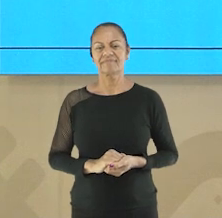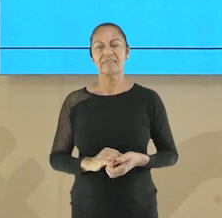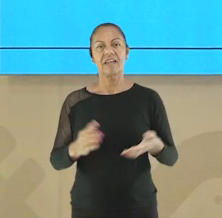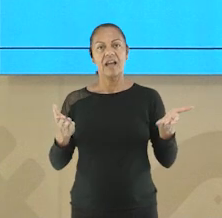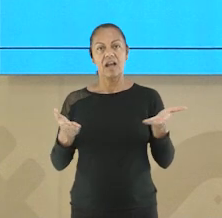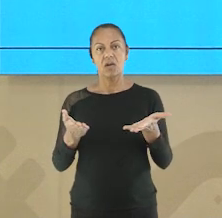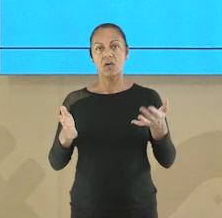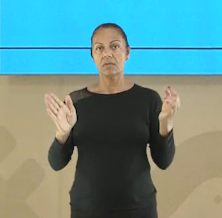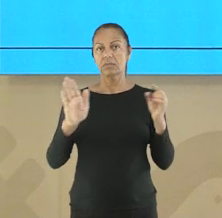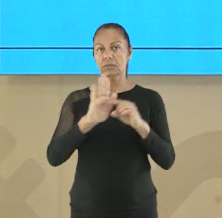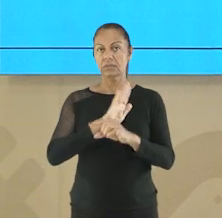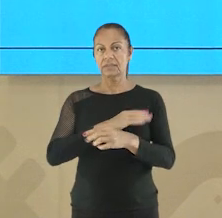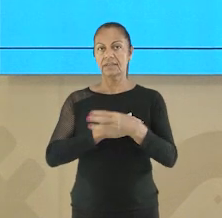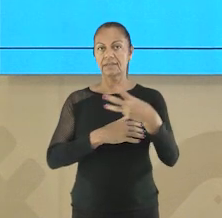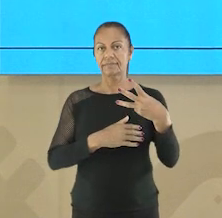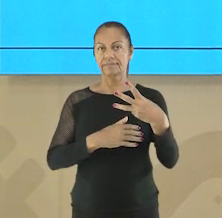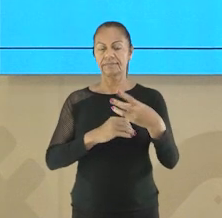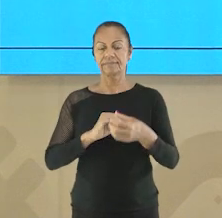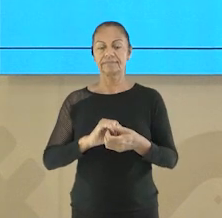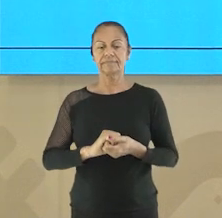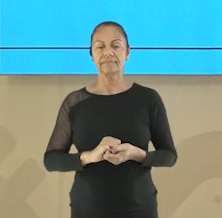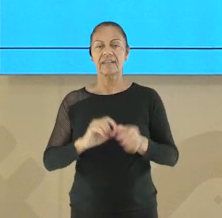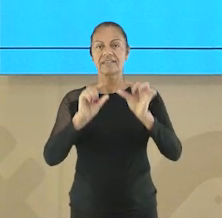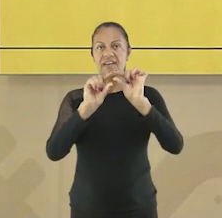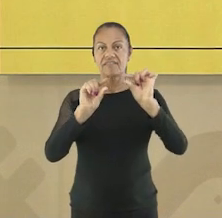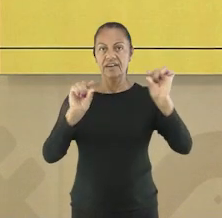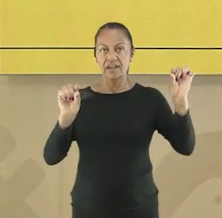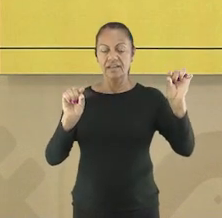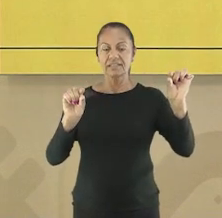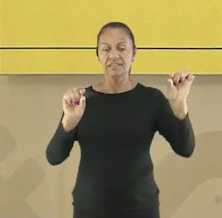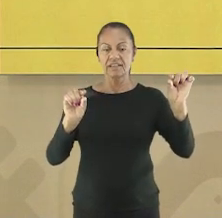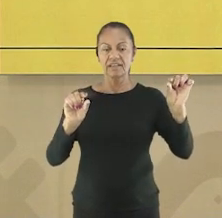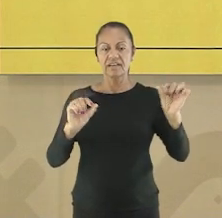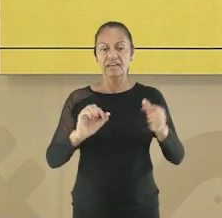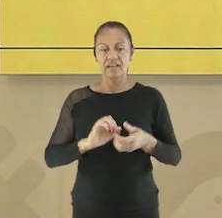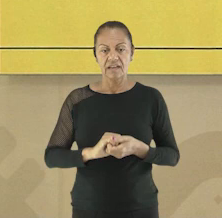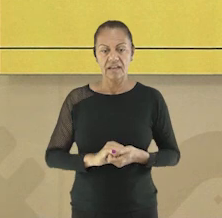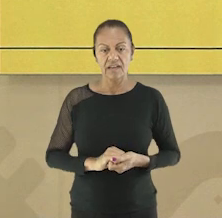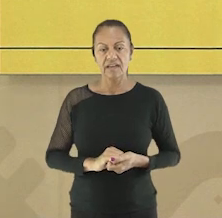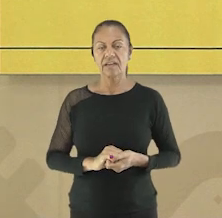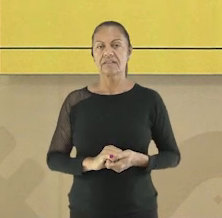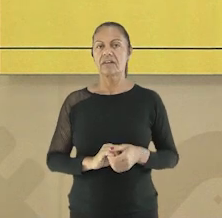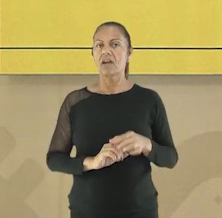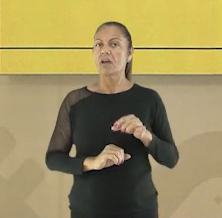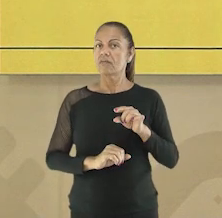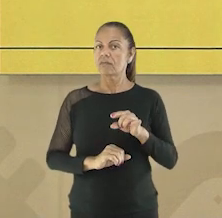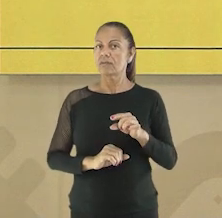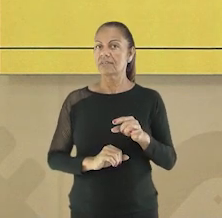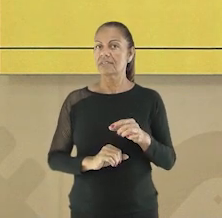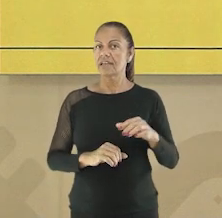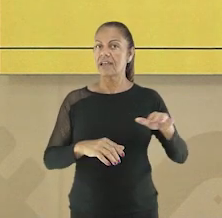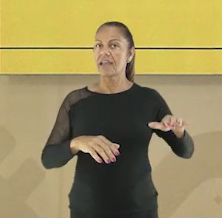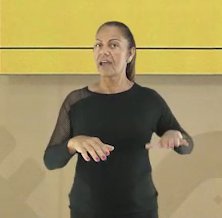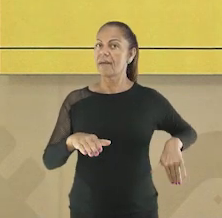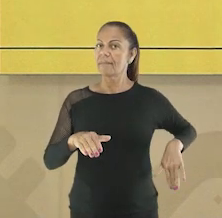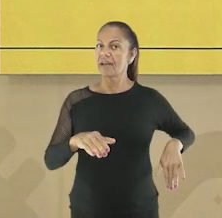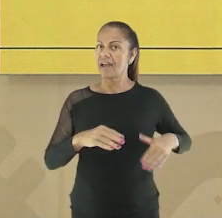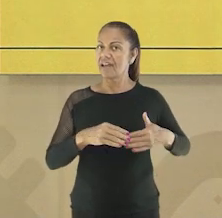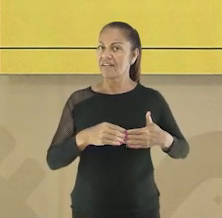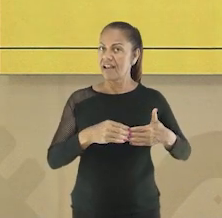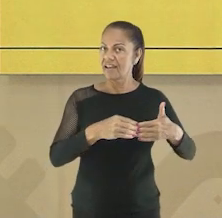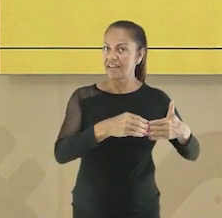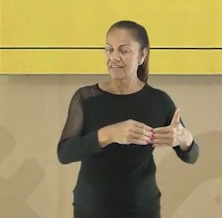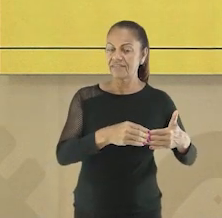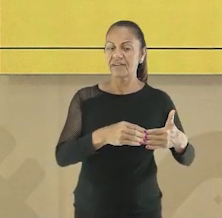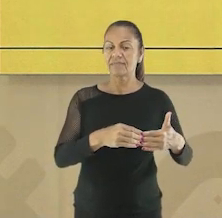equipe. Agora, questão número 3. Nessa frase aqui, você vai levar-me até a praia?